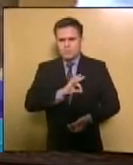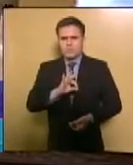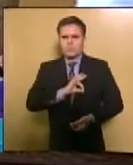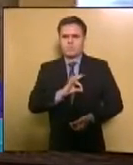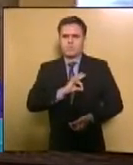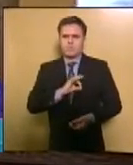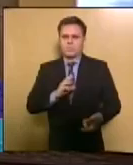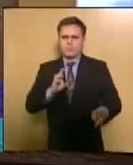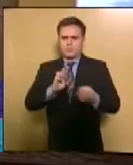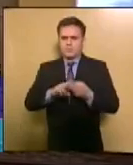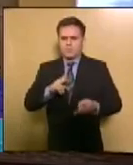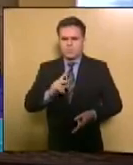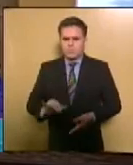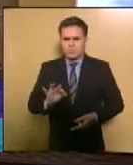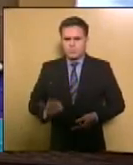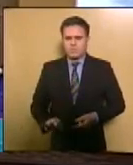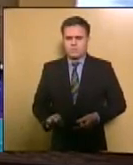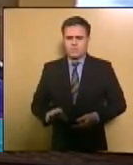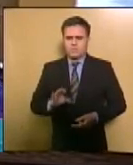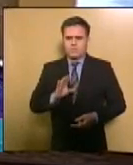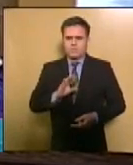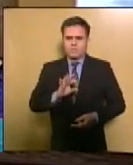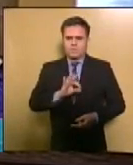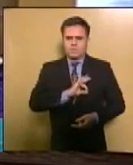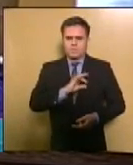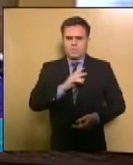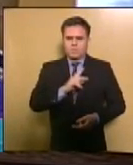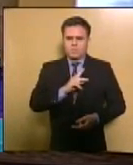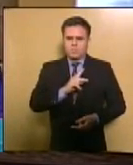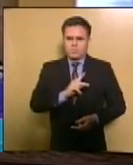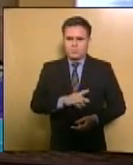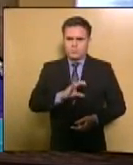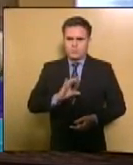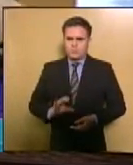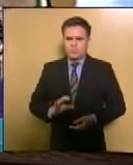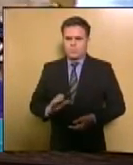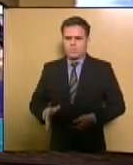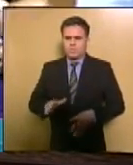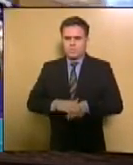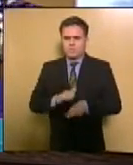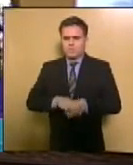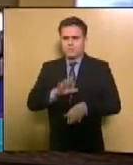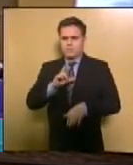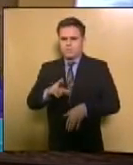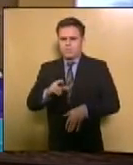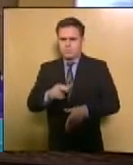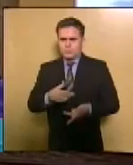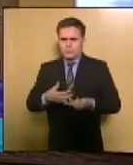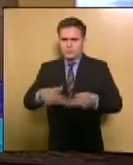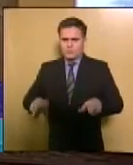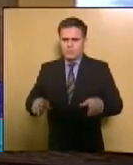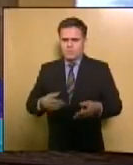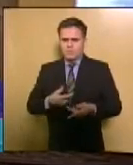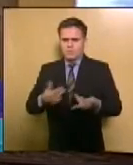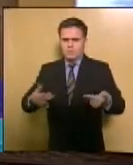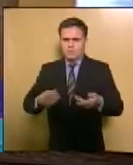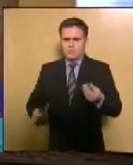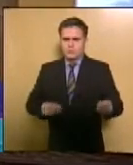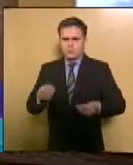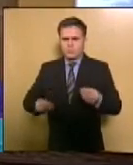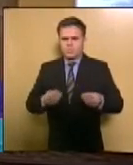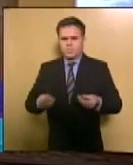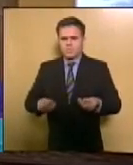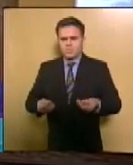para quê para aprender Polícia Civil para investigar autoria eh definir autoria e materialidade e prender o autor isso nós